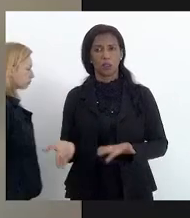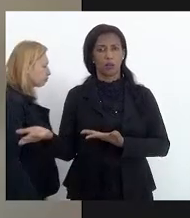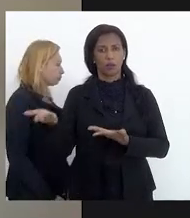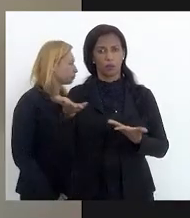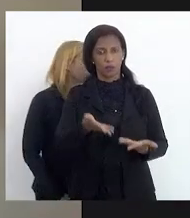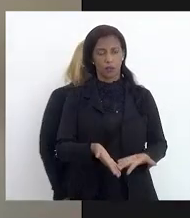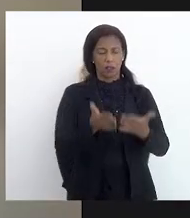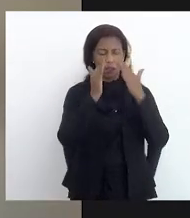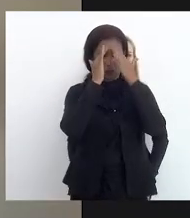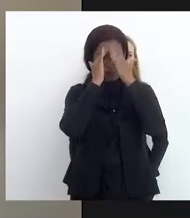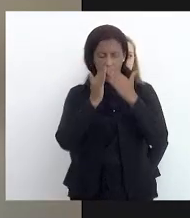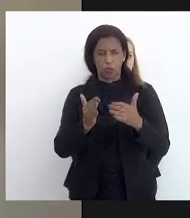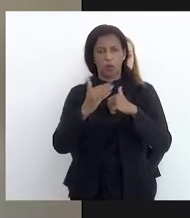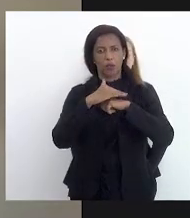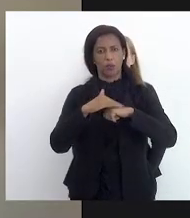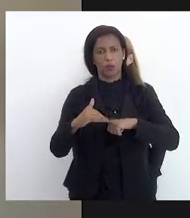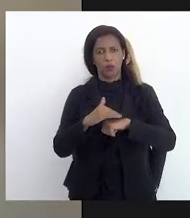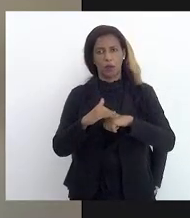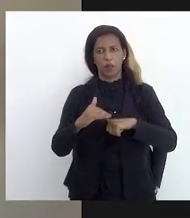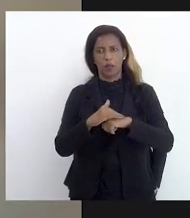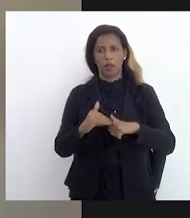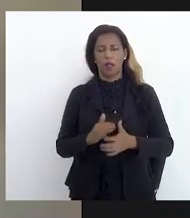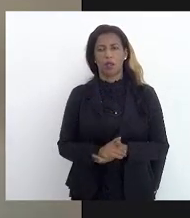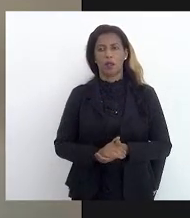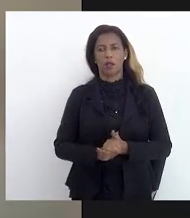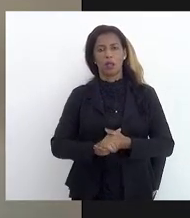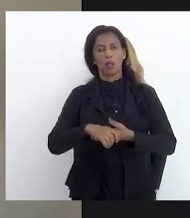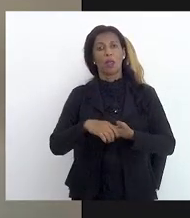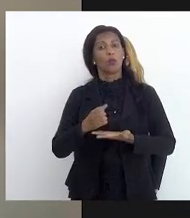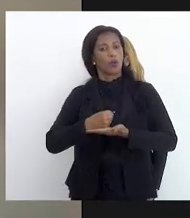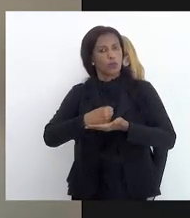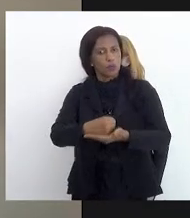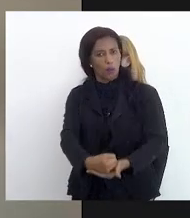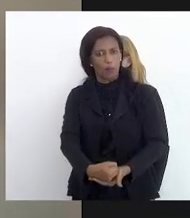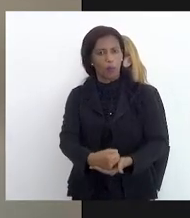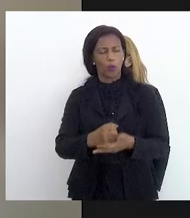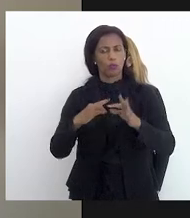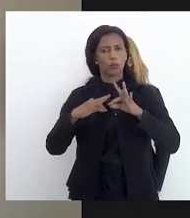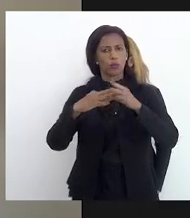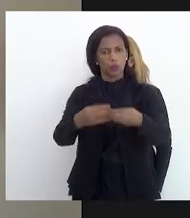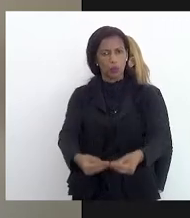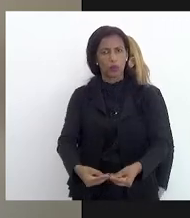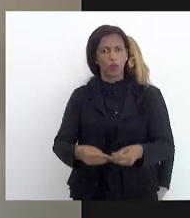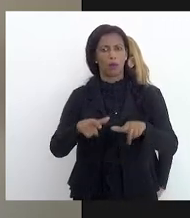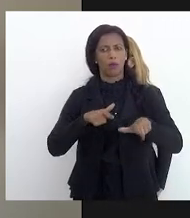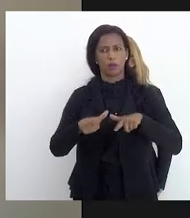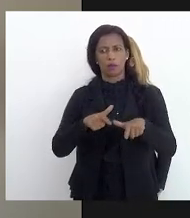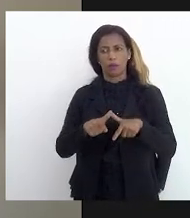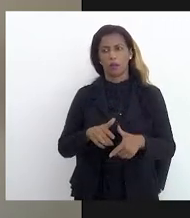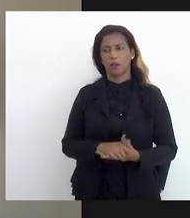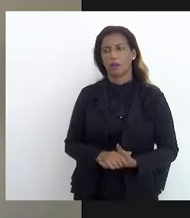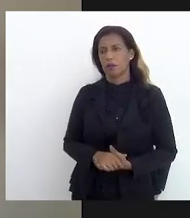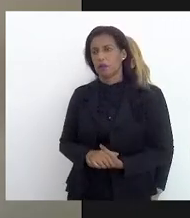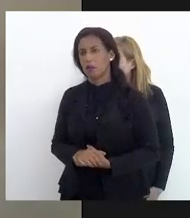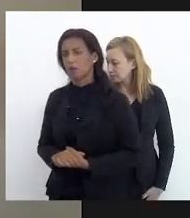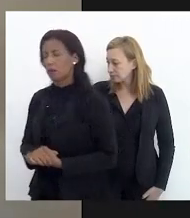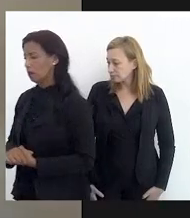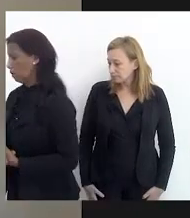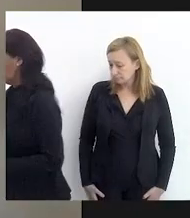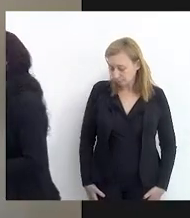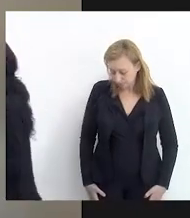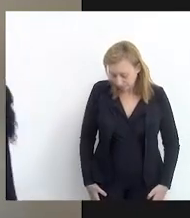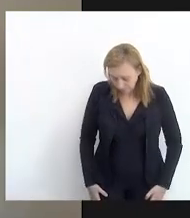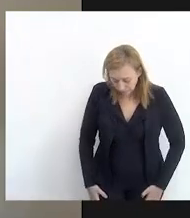aqui o meu respeito, o meu carinho e o nosso apoio integral aos servidores públicos. Nós fazemos isso,